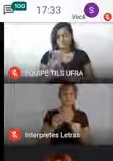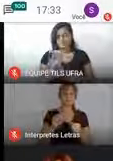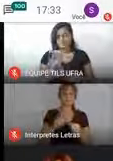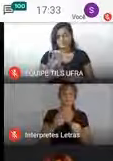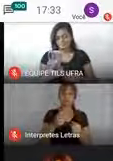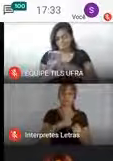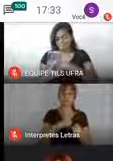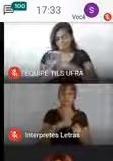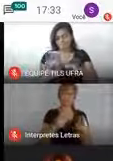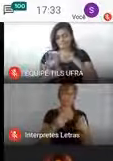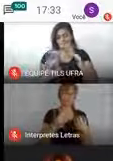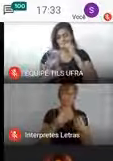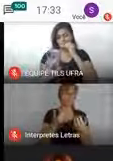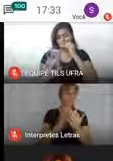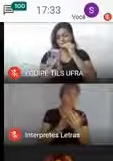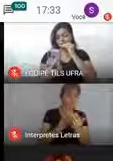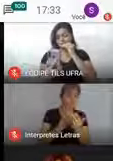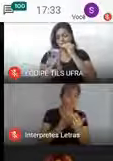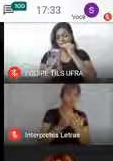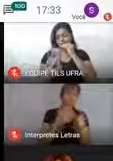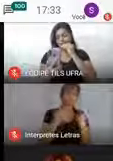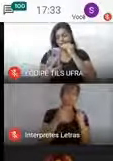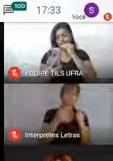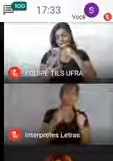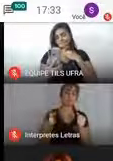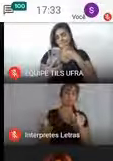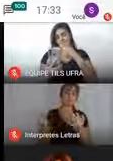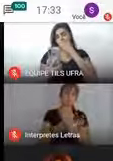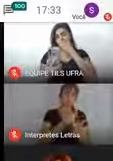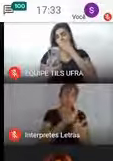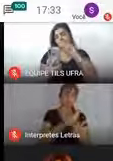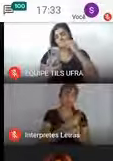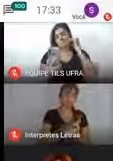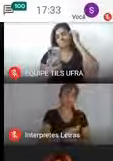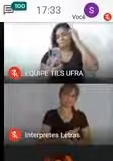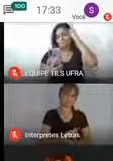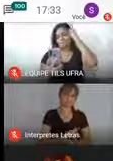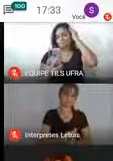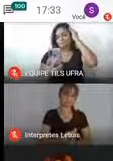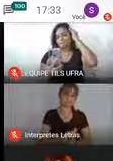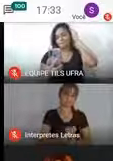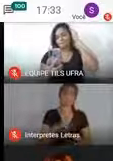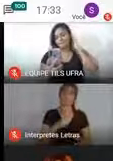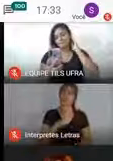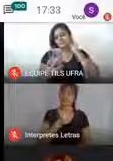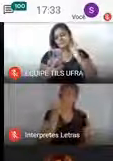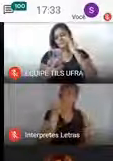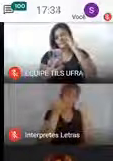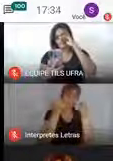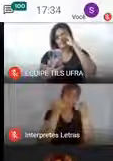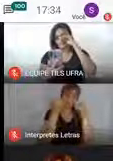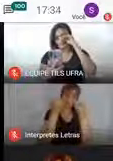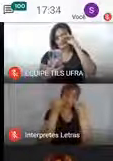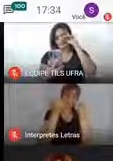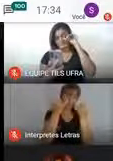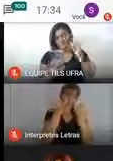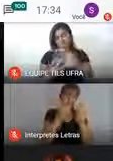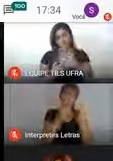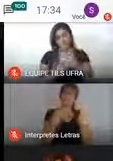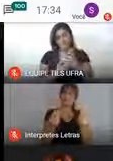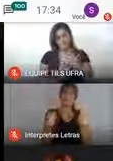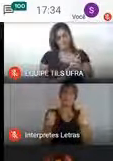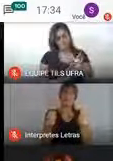estudos precisando ser realizados. Há muitas informações, há muita